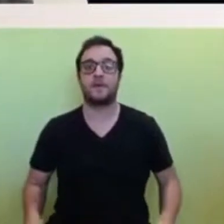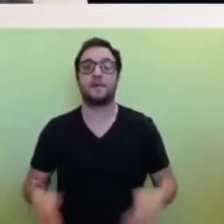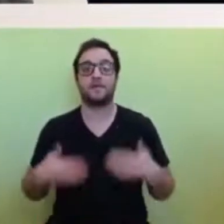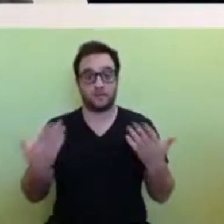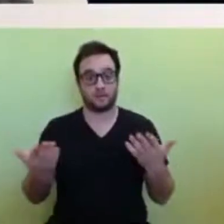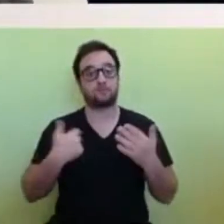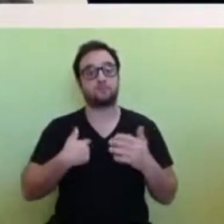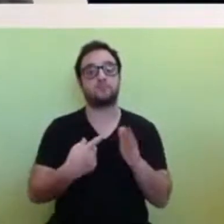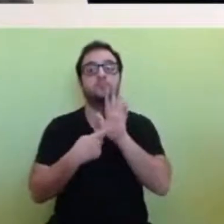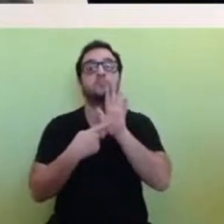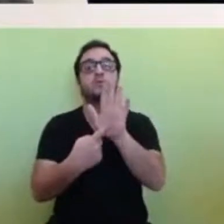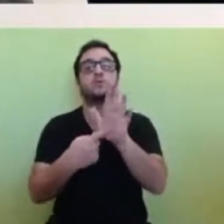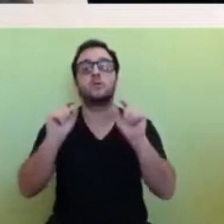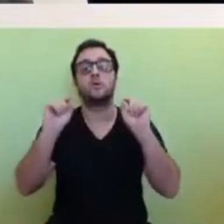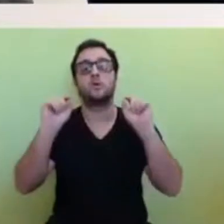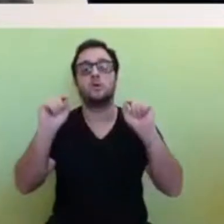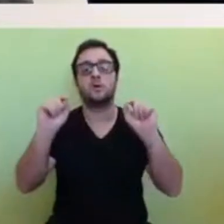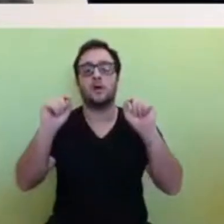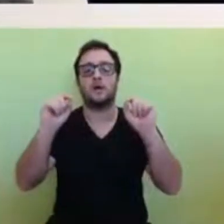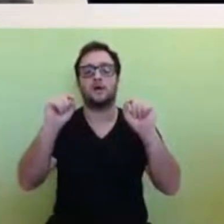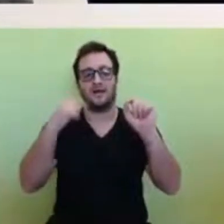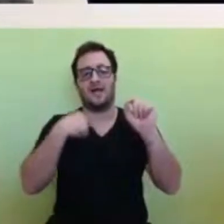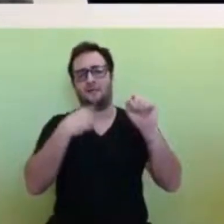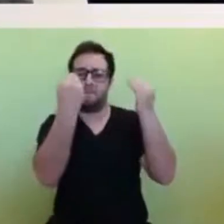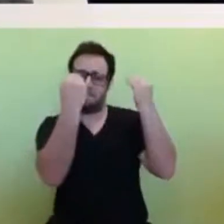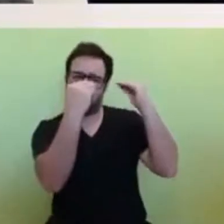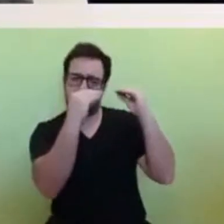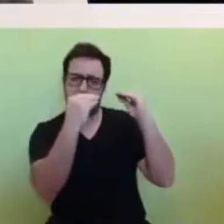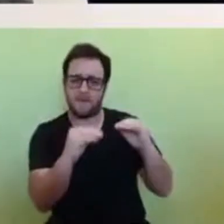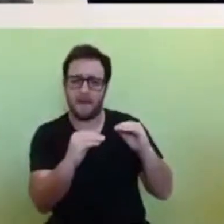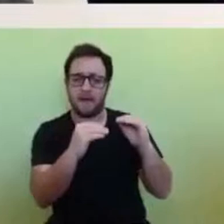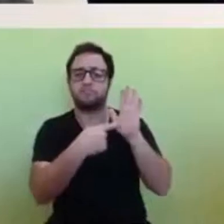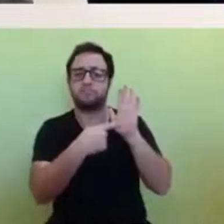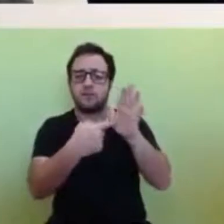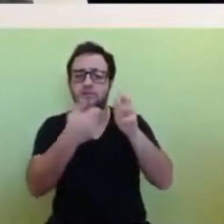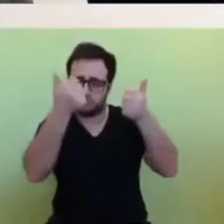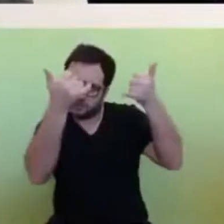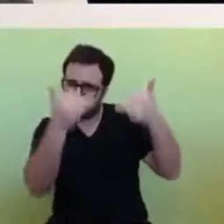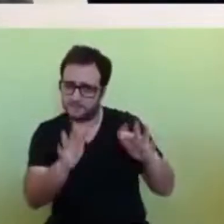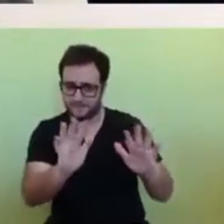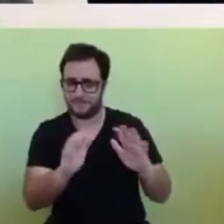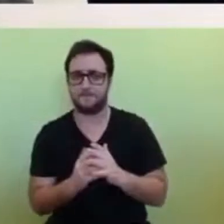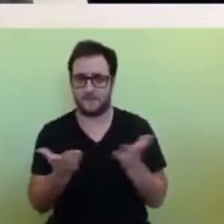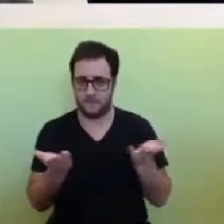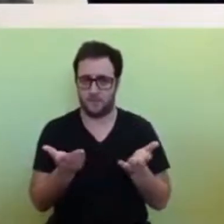nossa palestra, como que vamos andar na minha fala aqui hoje.